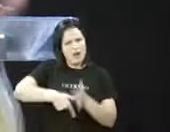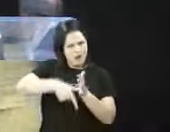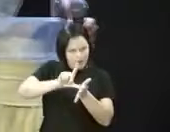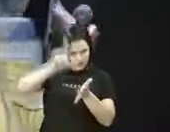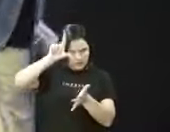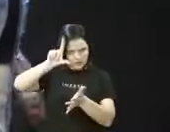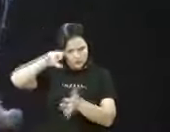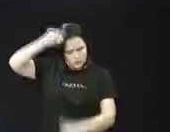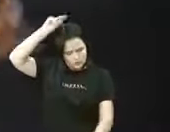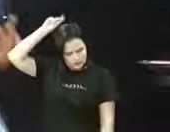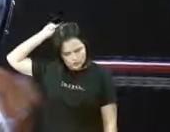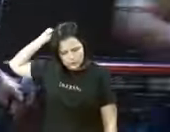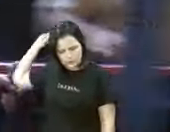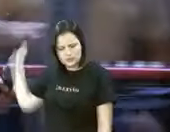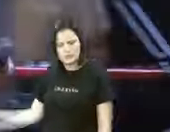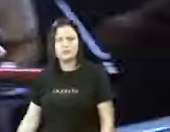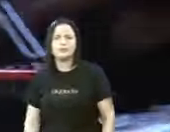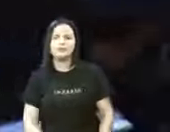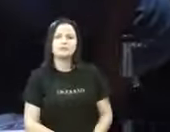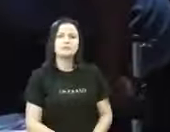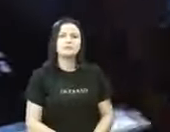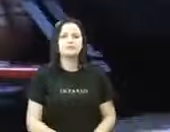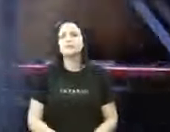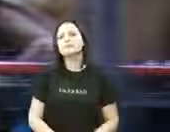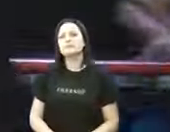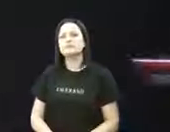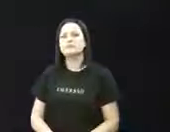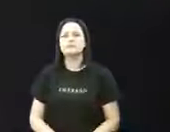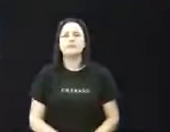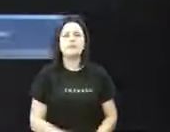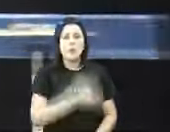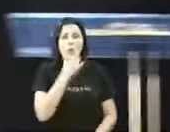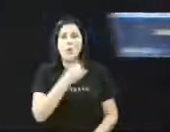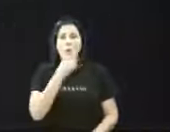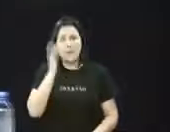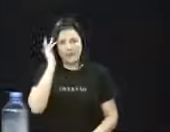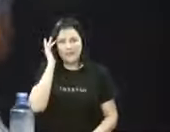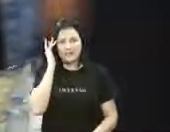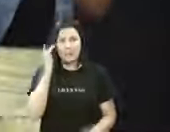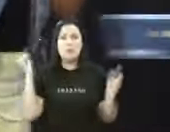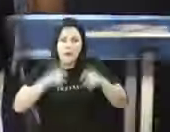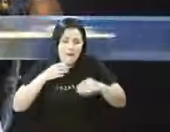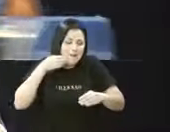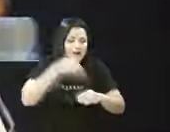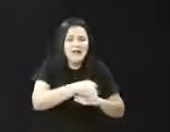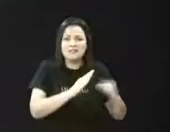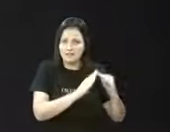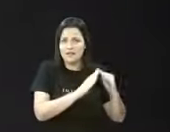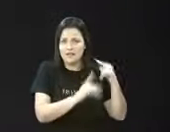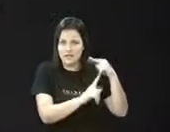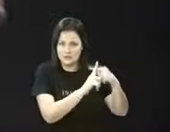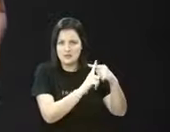Meu Jesus de Nazaré, tem misericórdia da minha vida. Ele achou que ele podia entrar no templo e fazer uso das